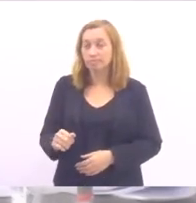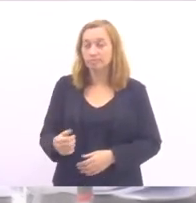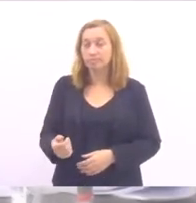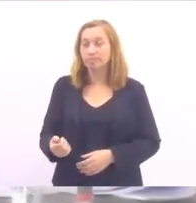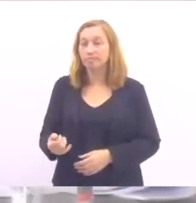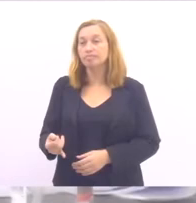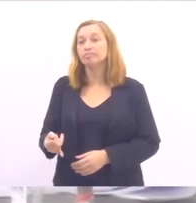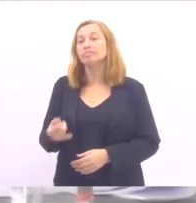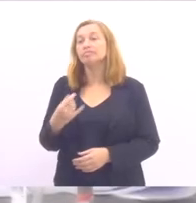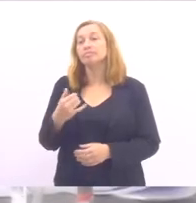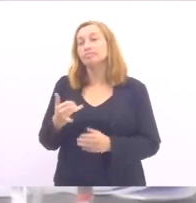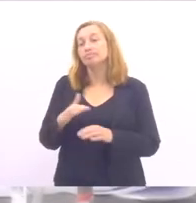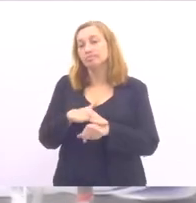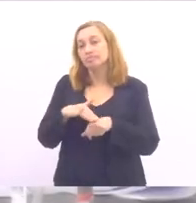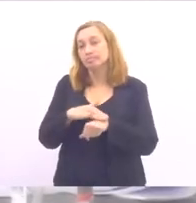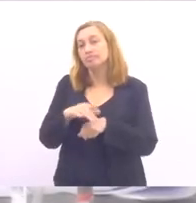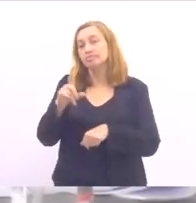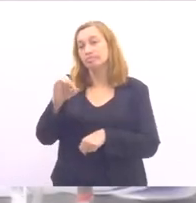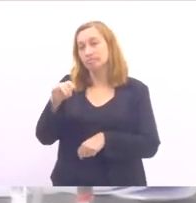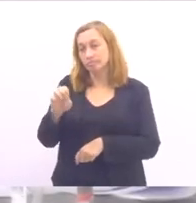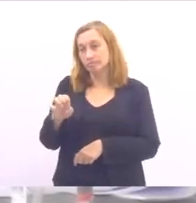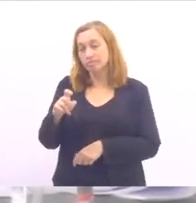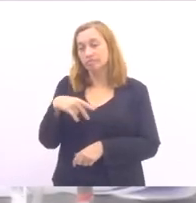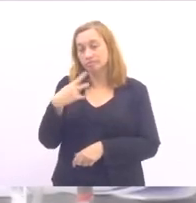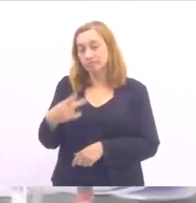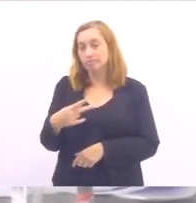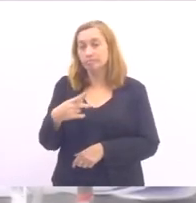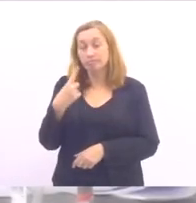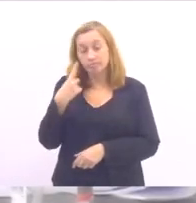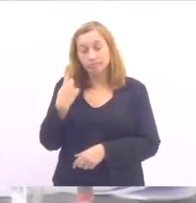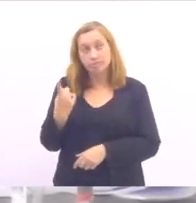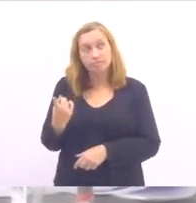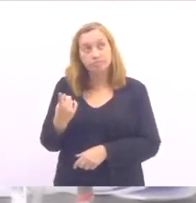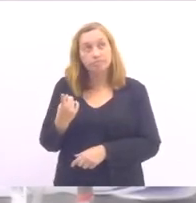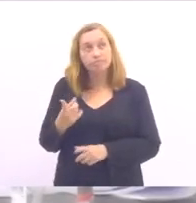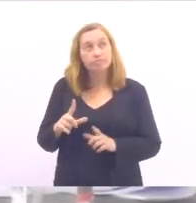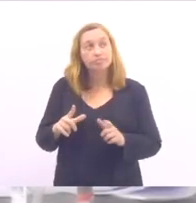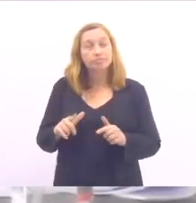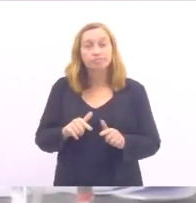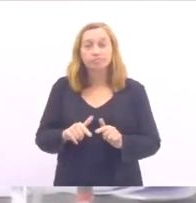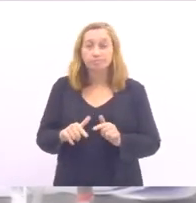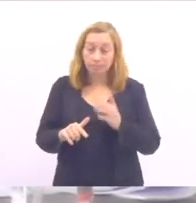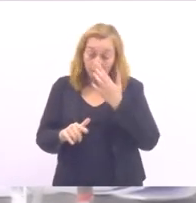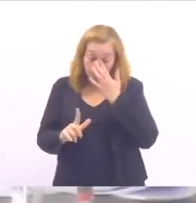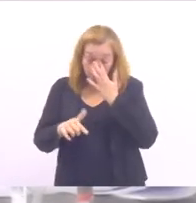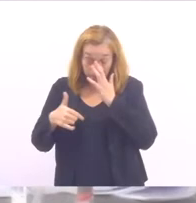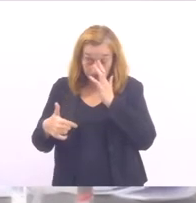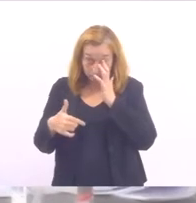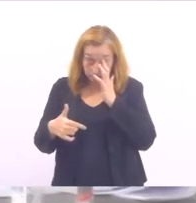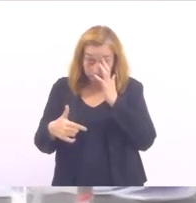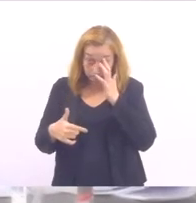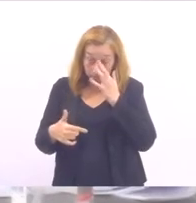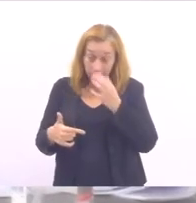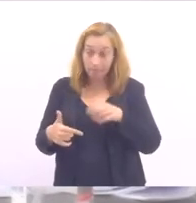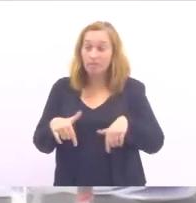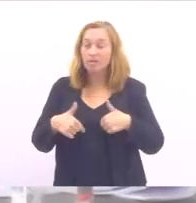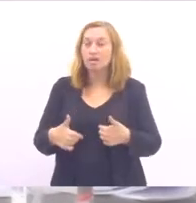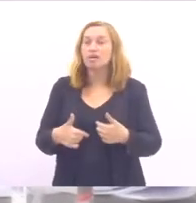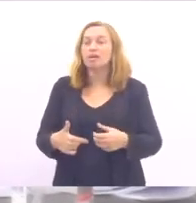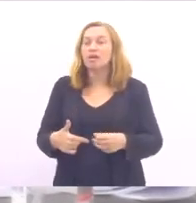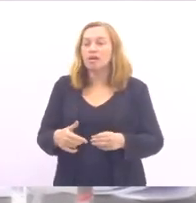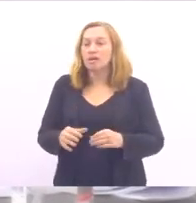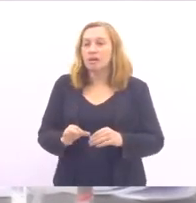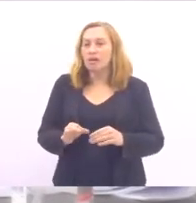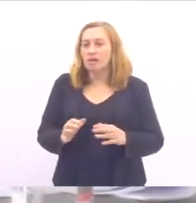contato com a Conlurb e fale, olha, vamos operacionalizar isso com os supermercados.